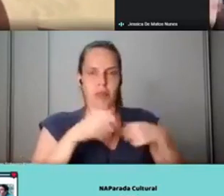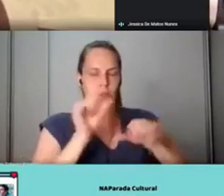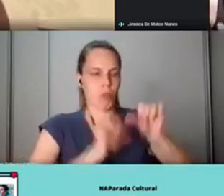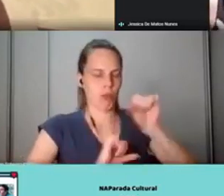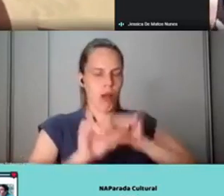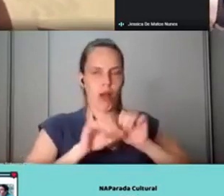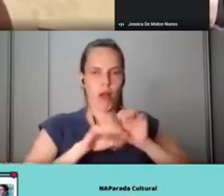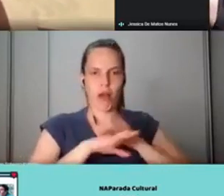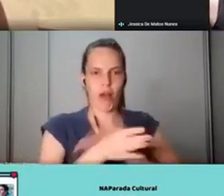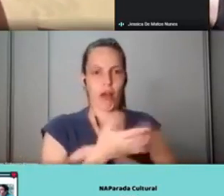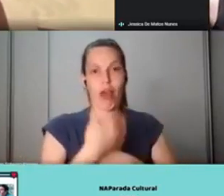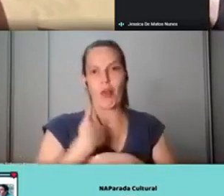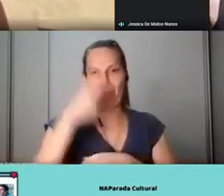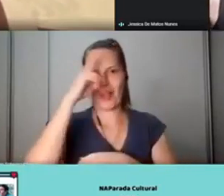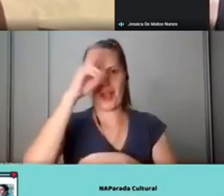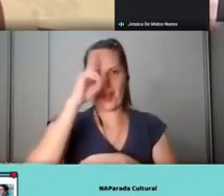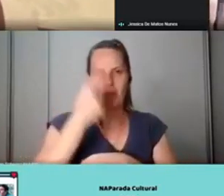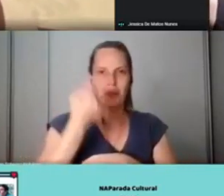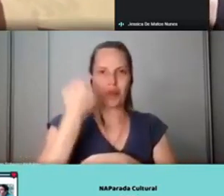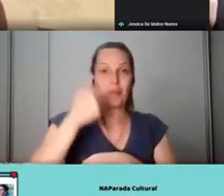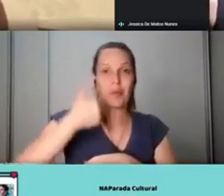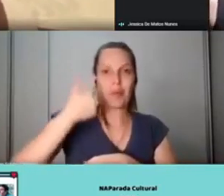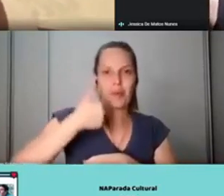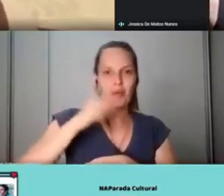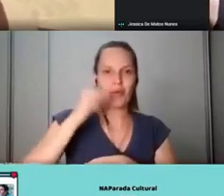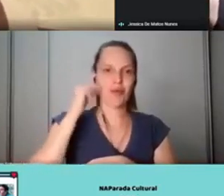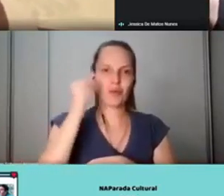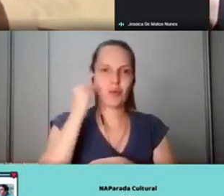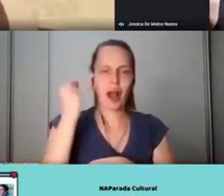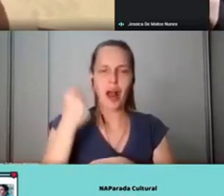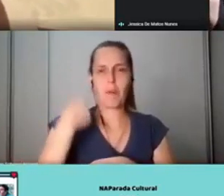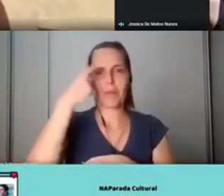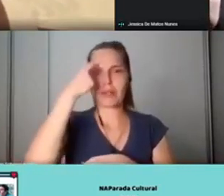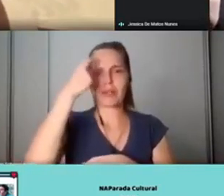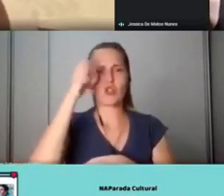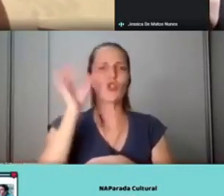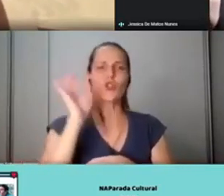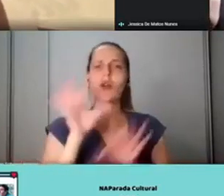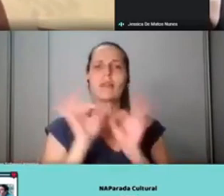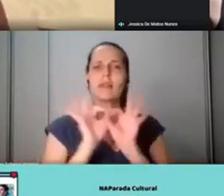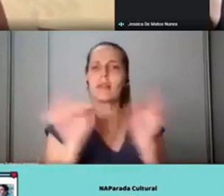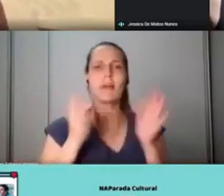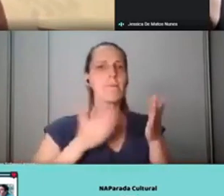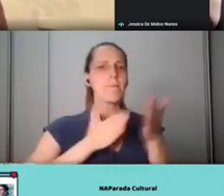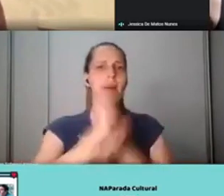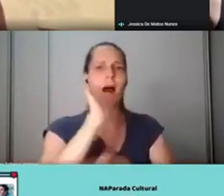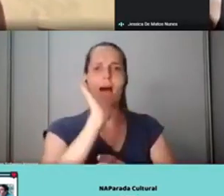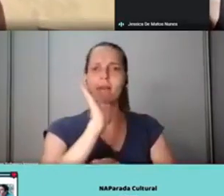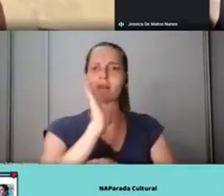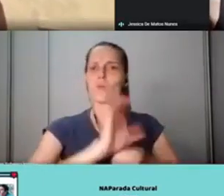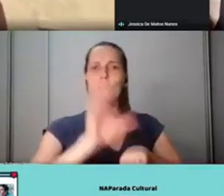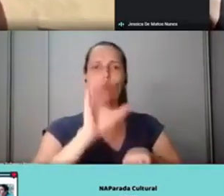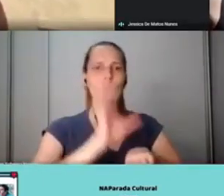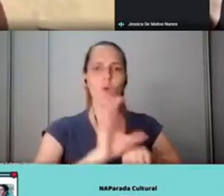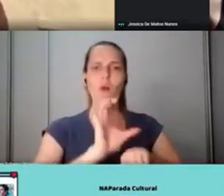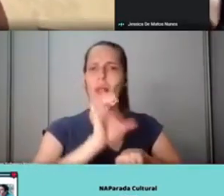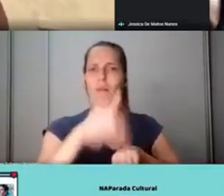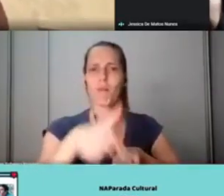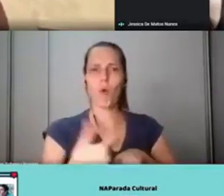quando eu fiz o meu primeiro vestibular, eu pensava que eu só precisava passar naquele curso, assim, depois a minha vida só estava ganha,